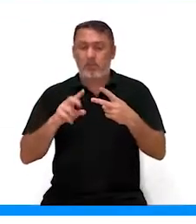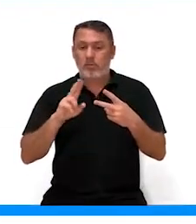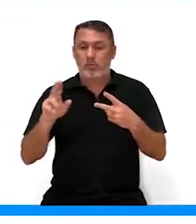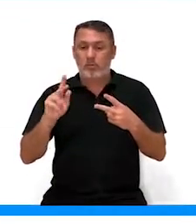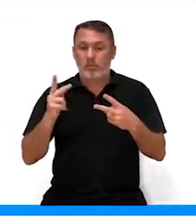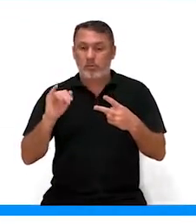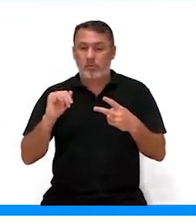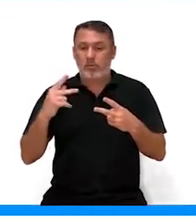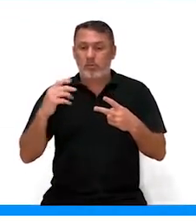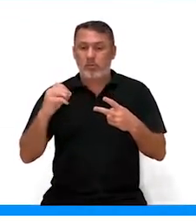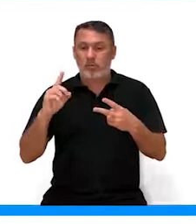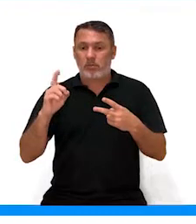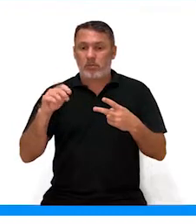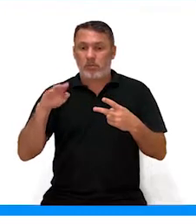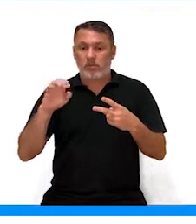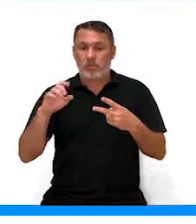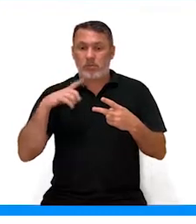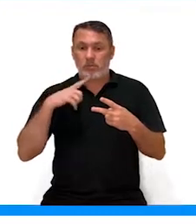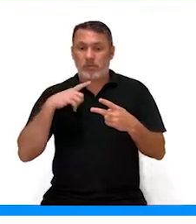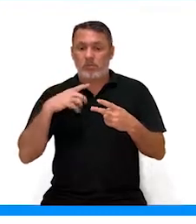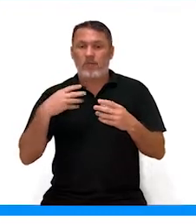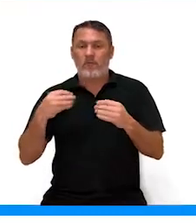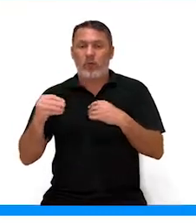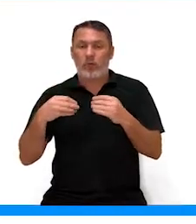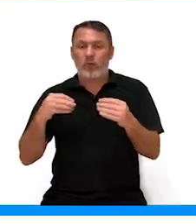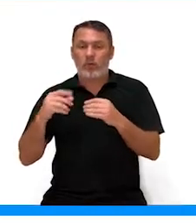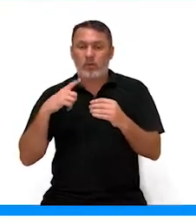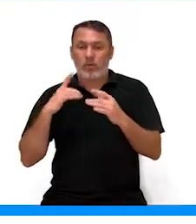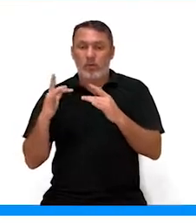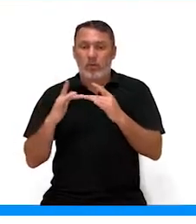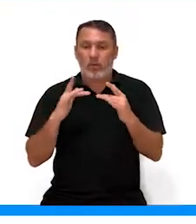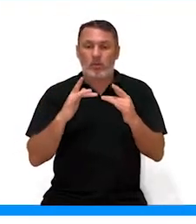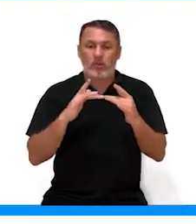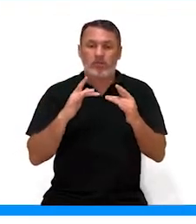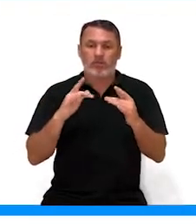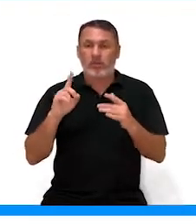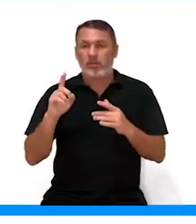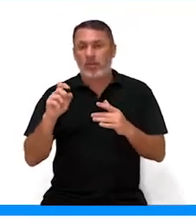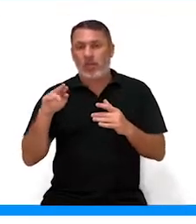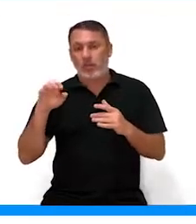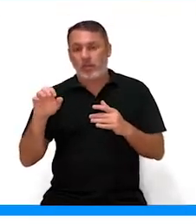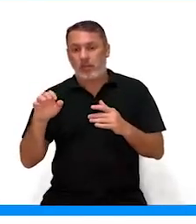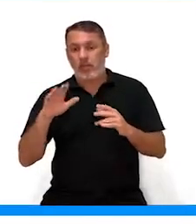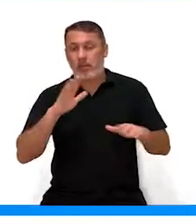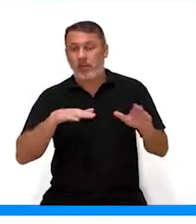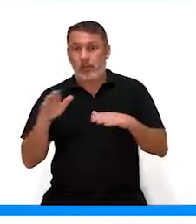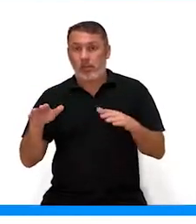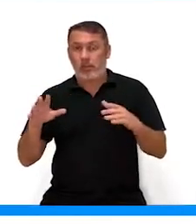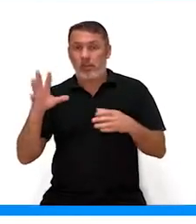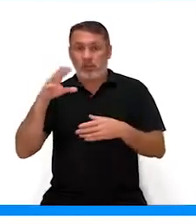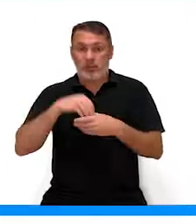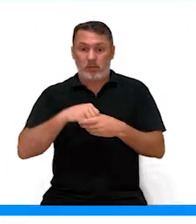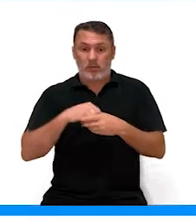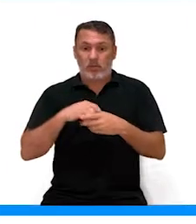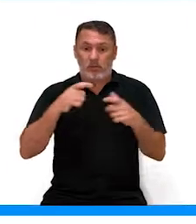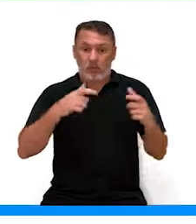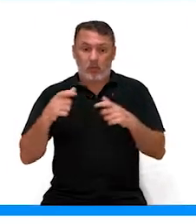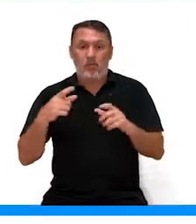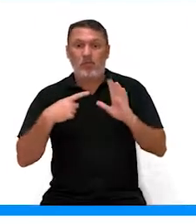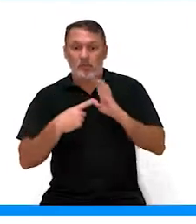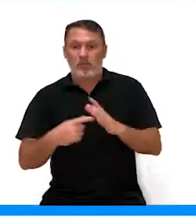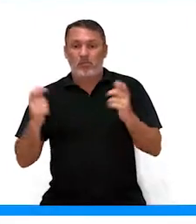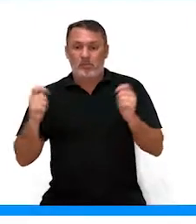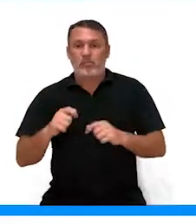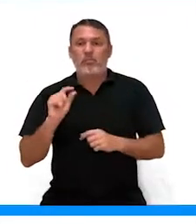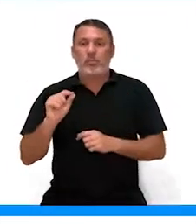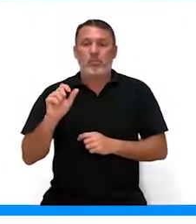a hipoderme, que é um tecido conjuntivo frouxo, que fica em contato íntimo com a derme. Dependendo da região